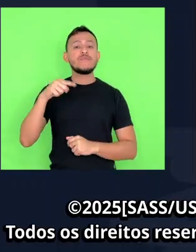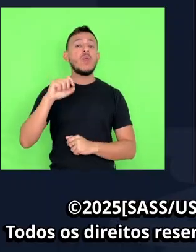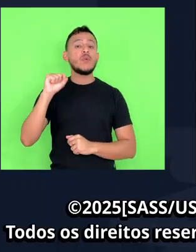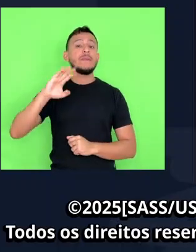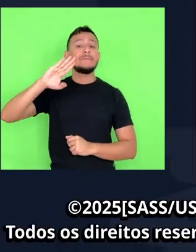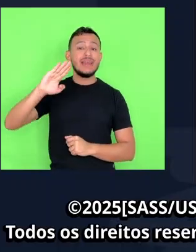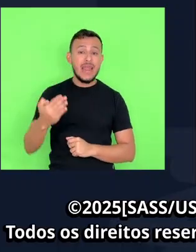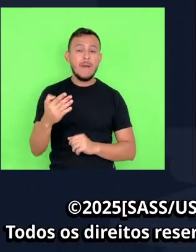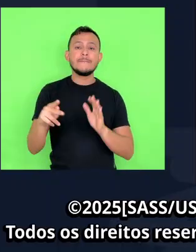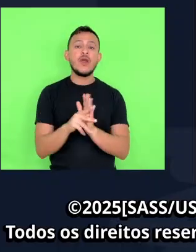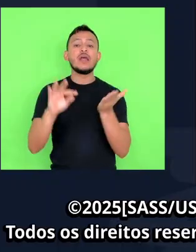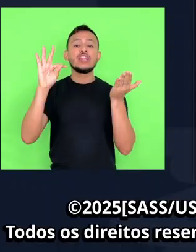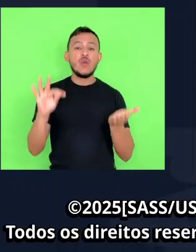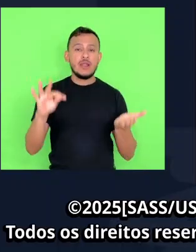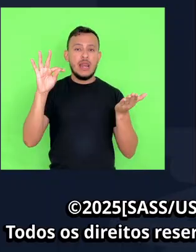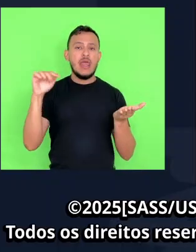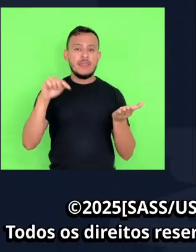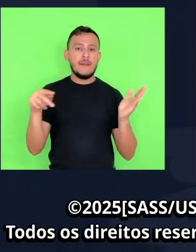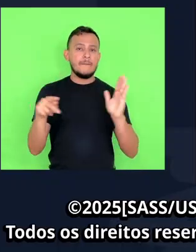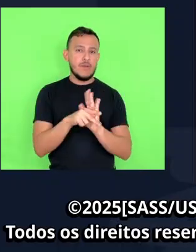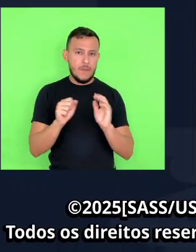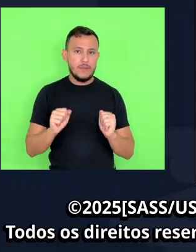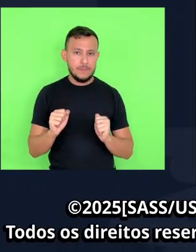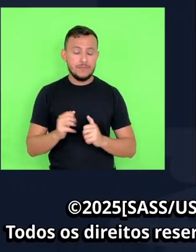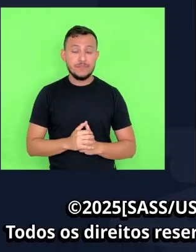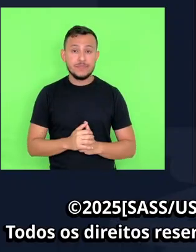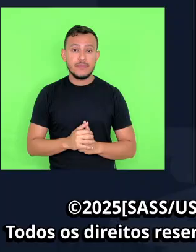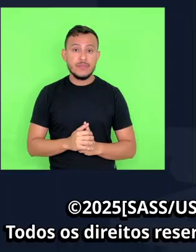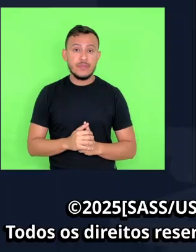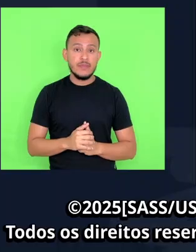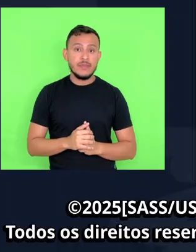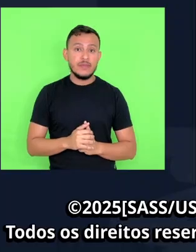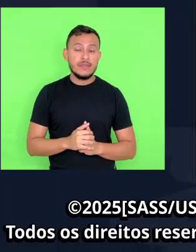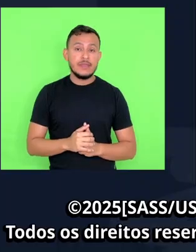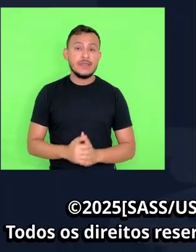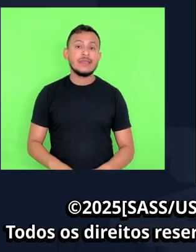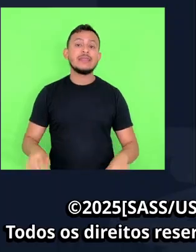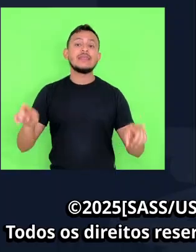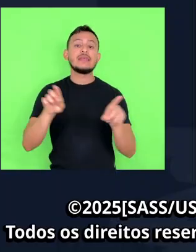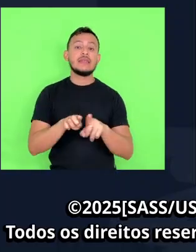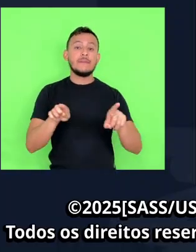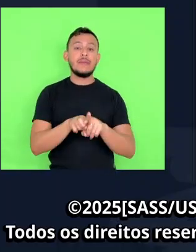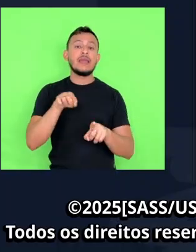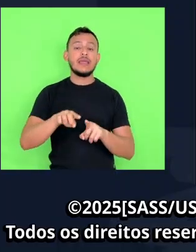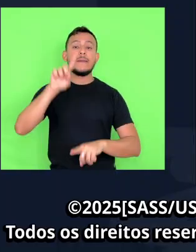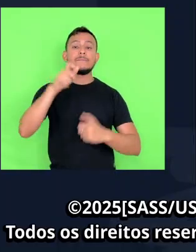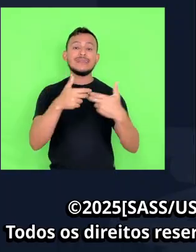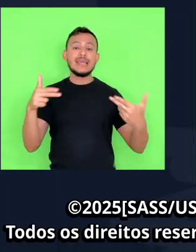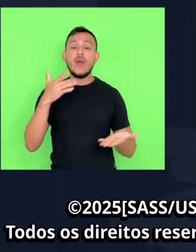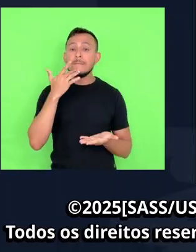1,8 bilhão de toneladas de gases de efeito estufas. E esse